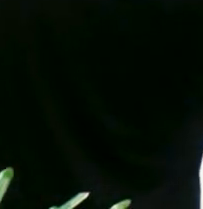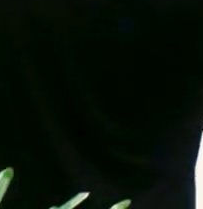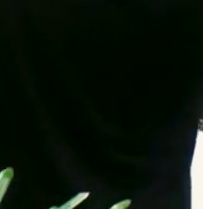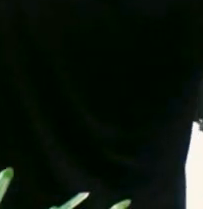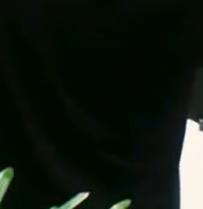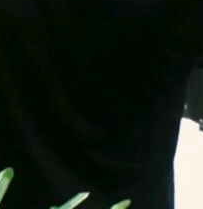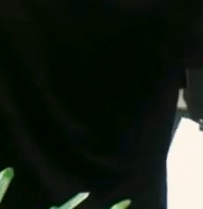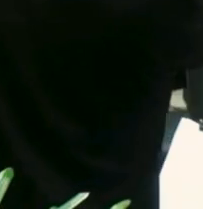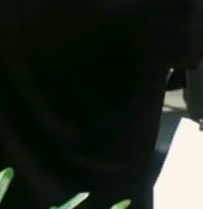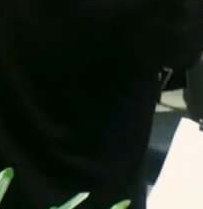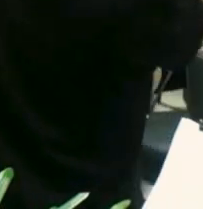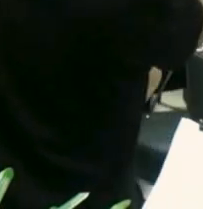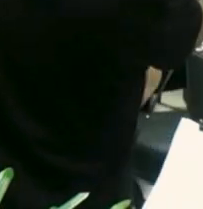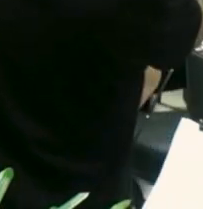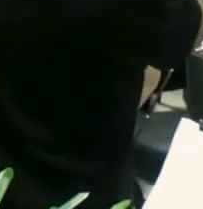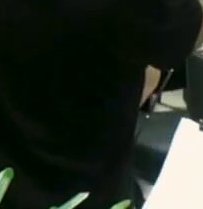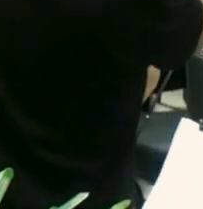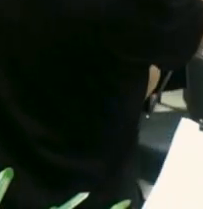C